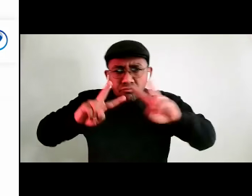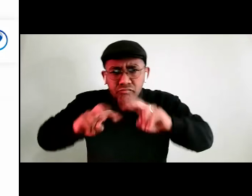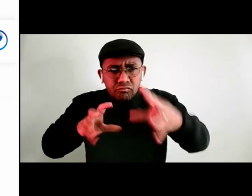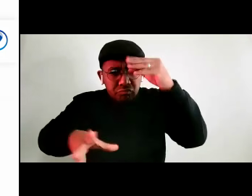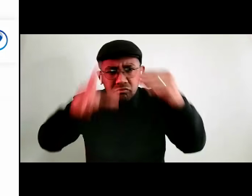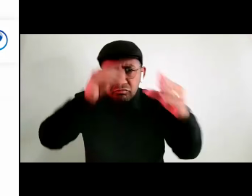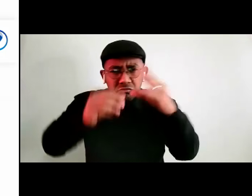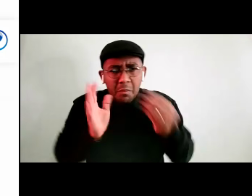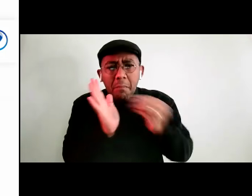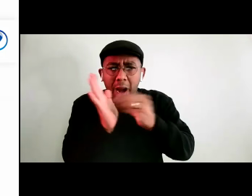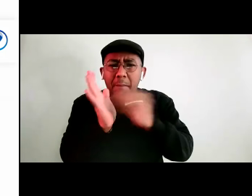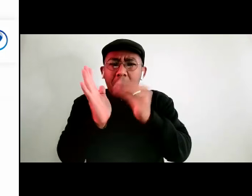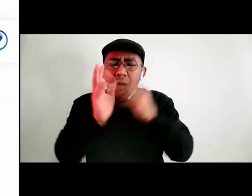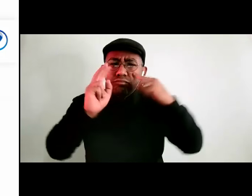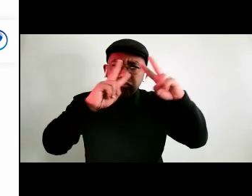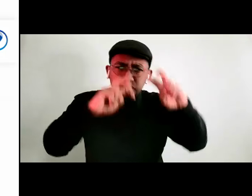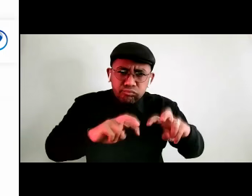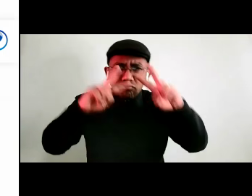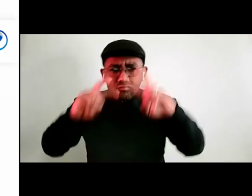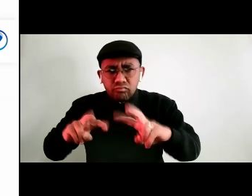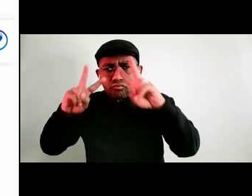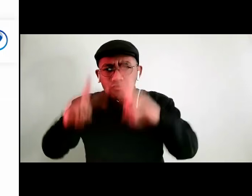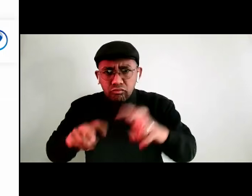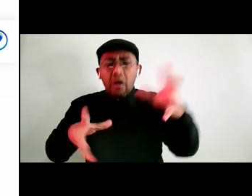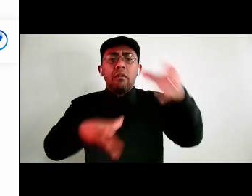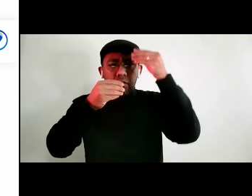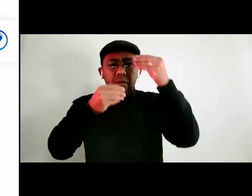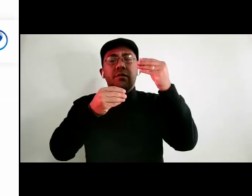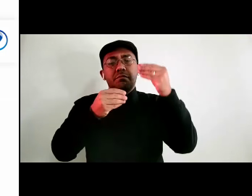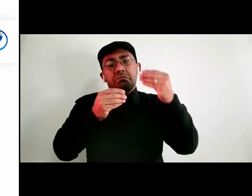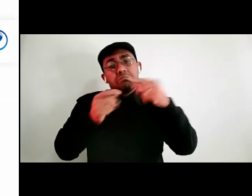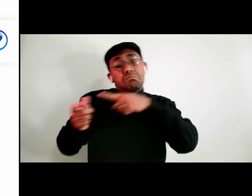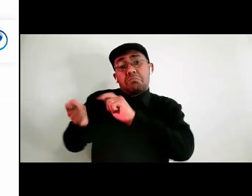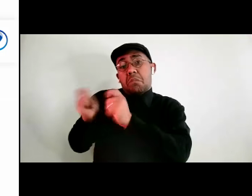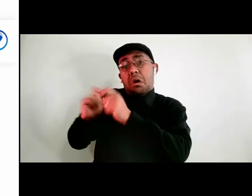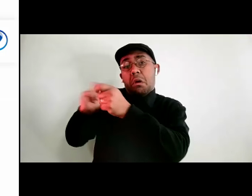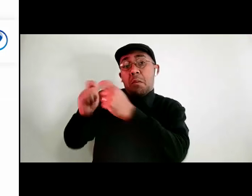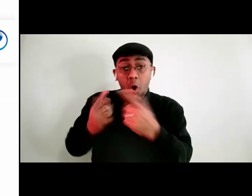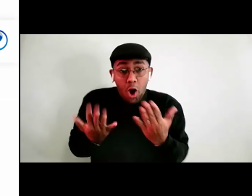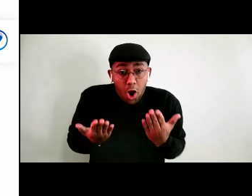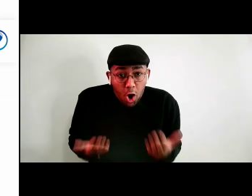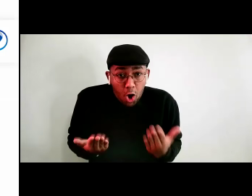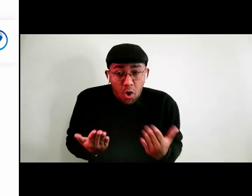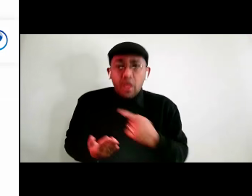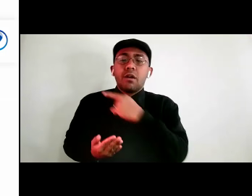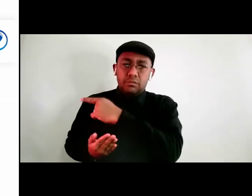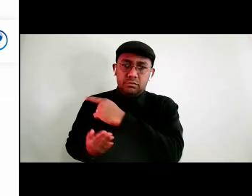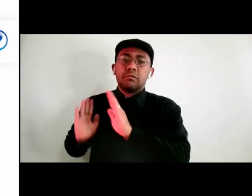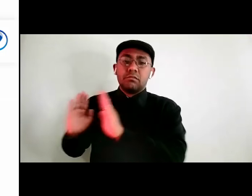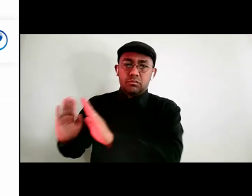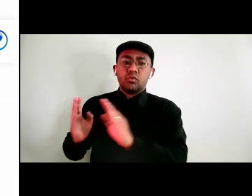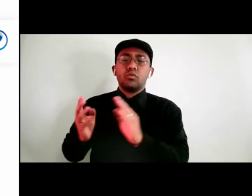informação dos casos que estão sendo registrados. E, finalmente, gostaria